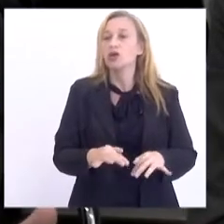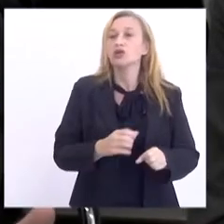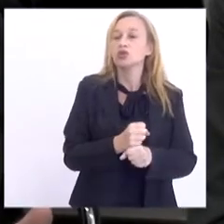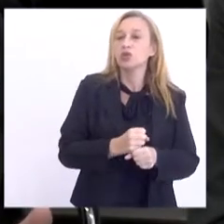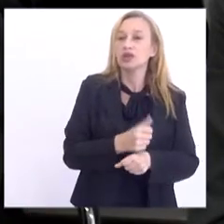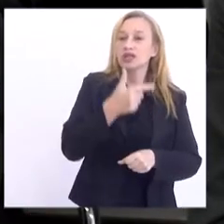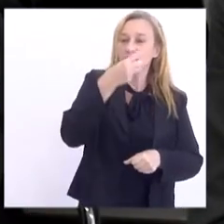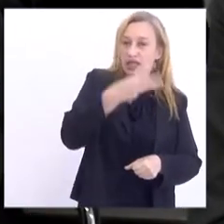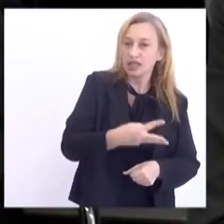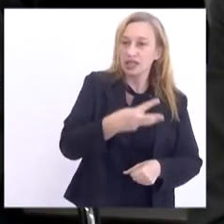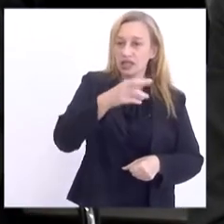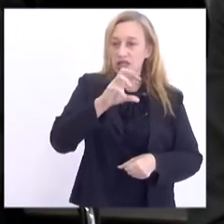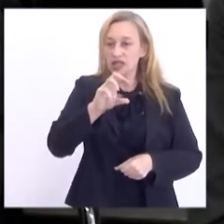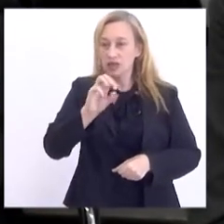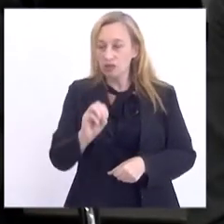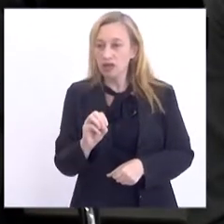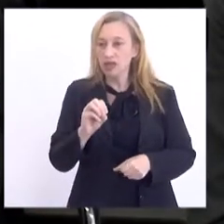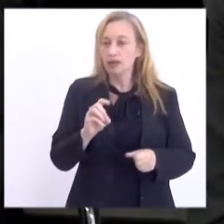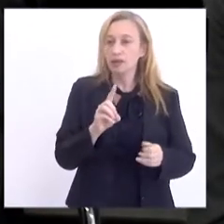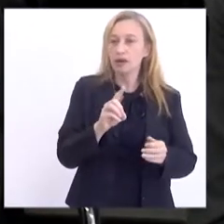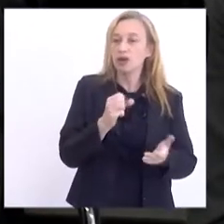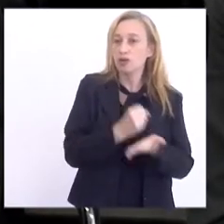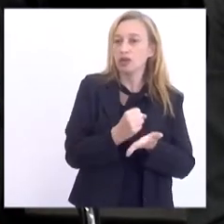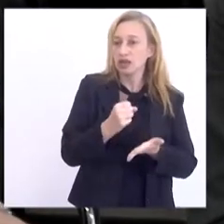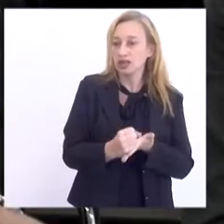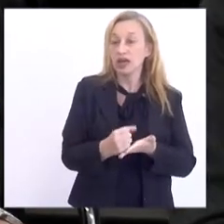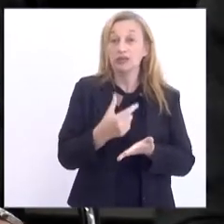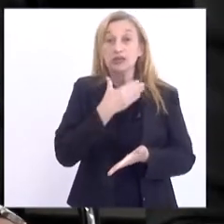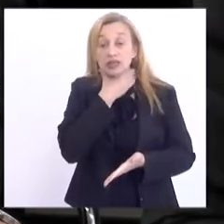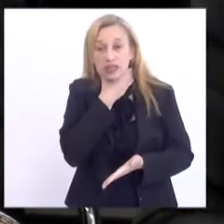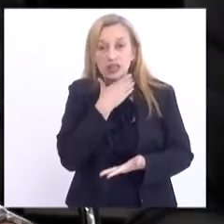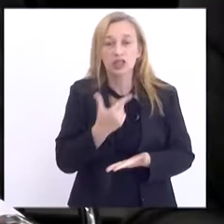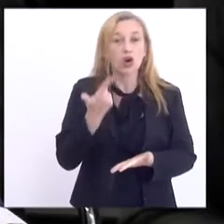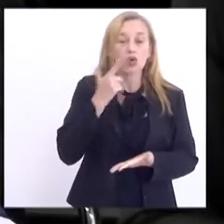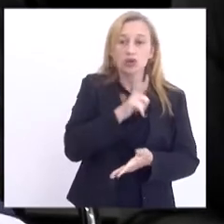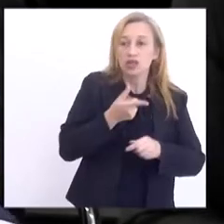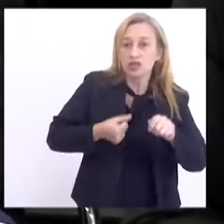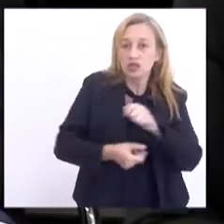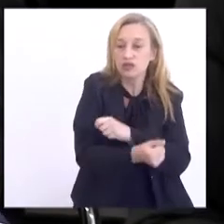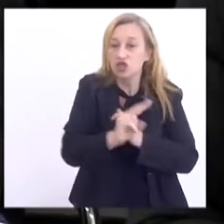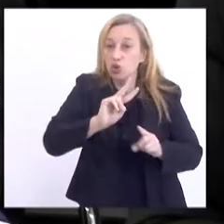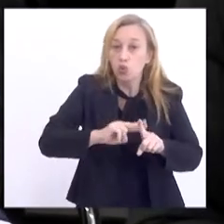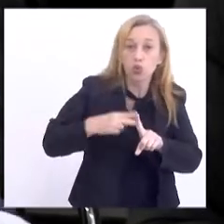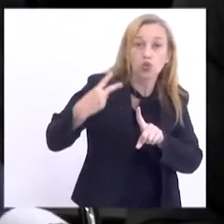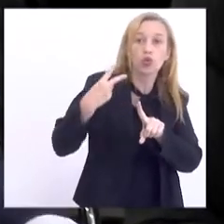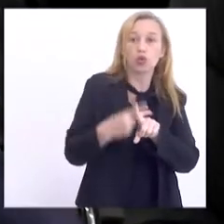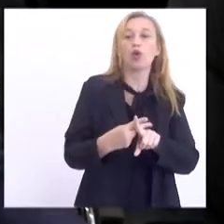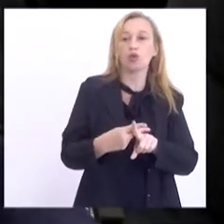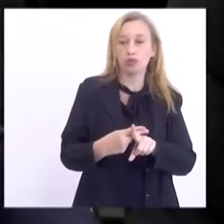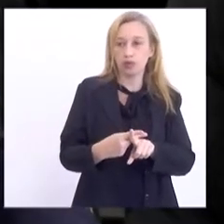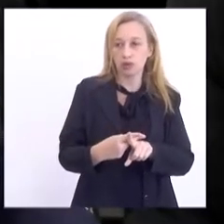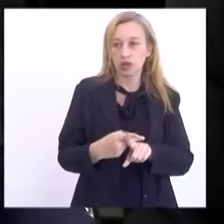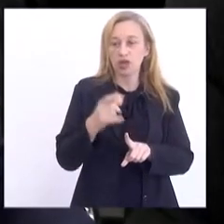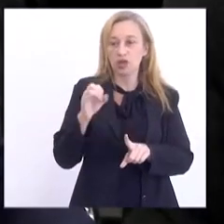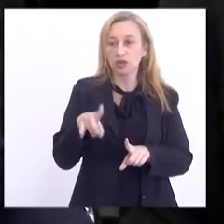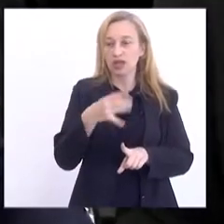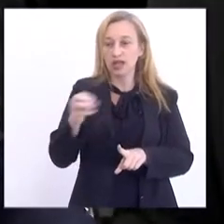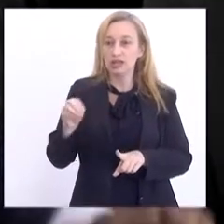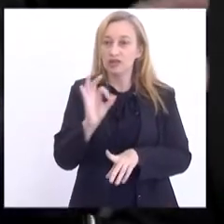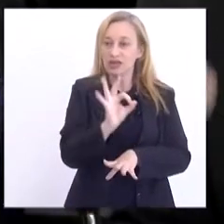350 milhões contratado por essa crise não conseguimos investir o dobro a dotação